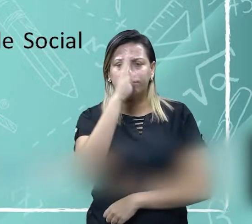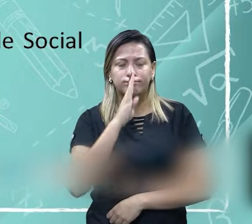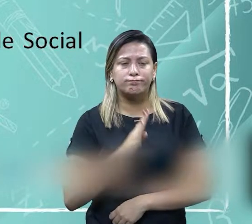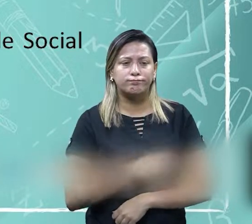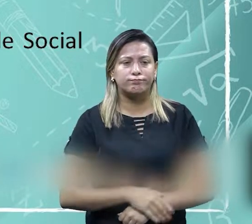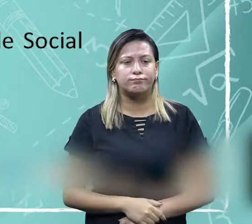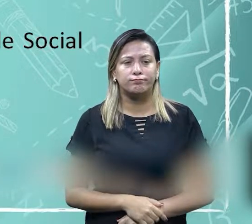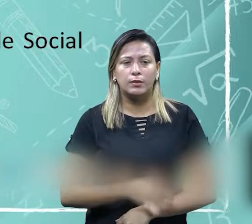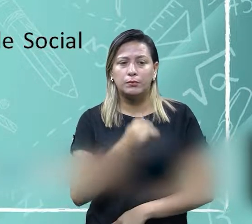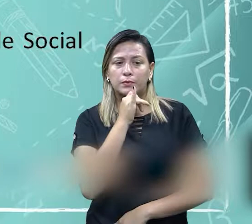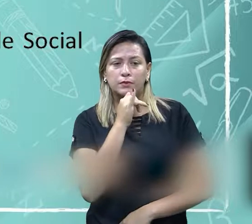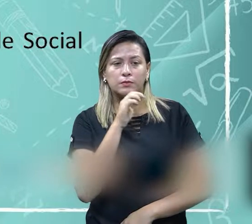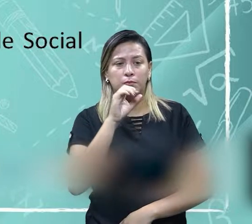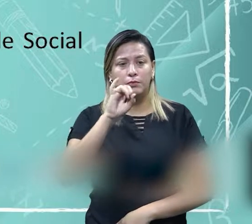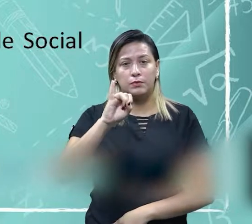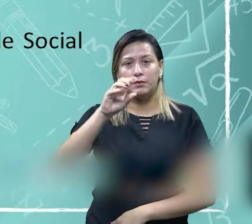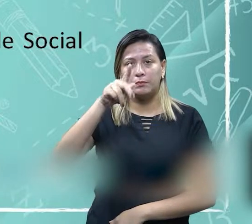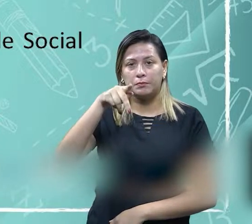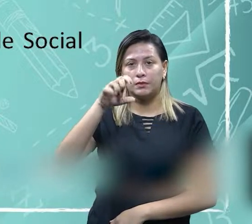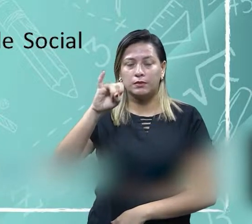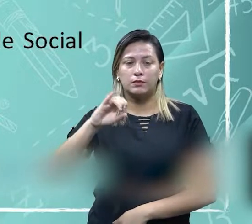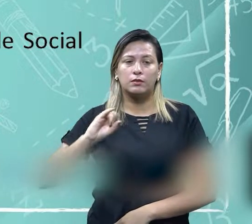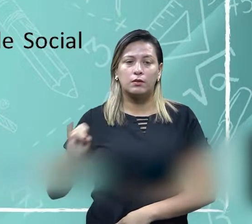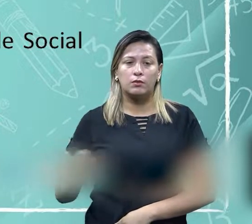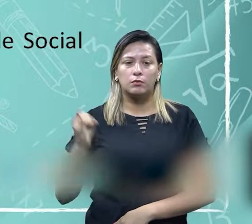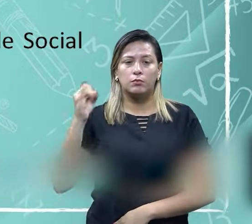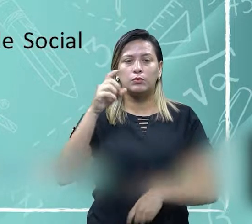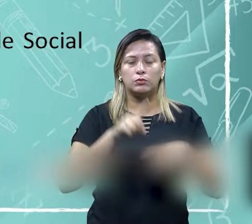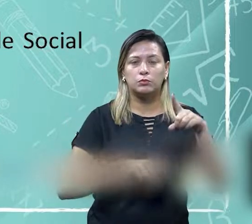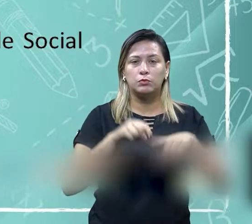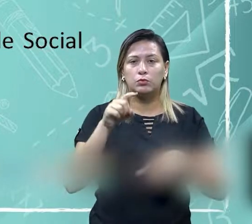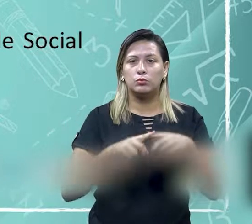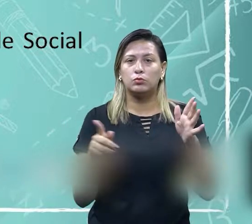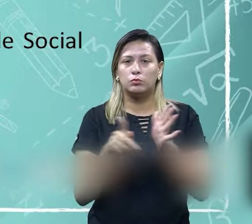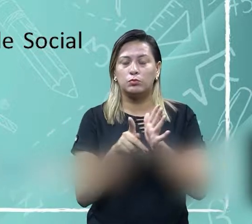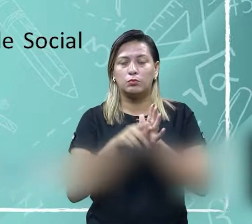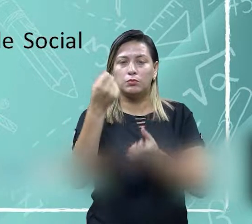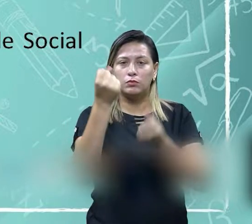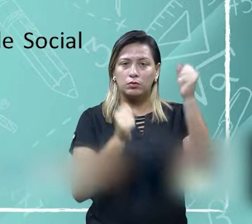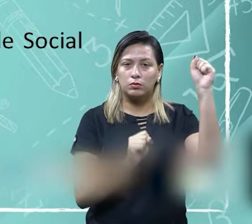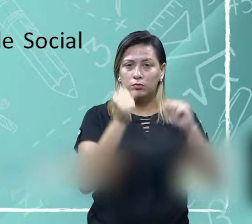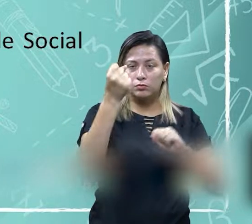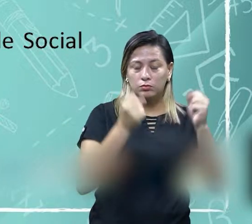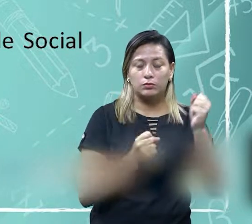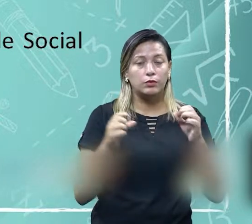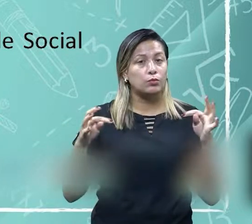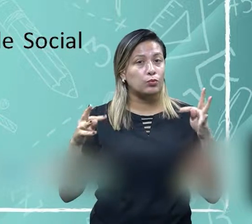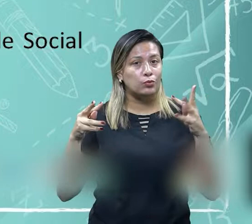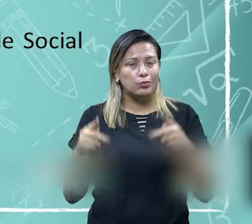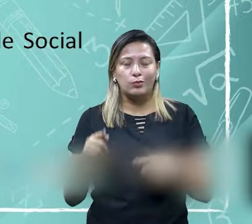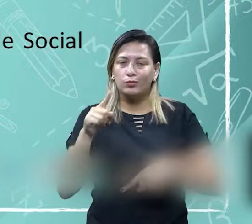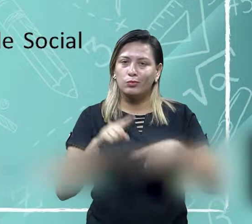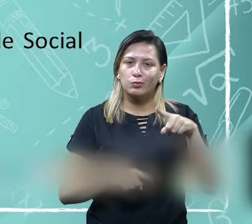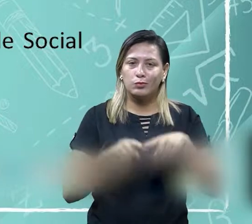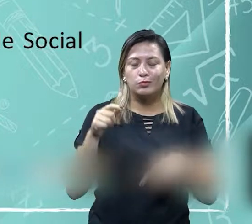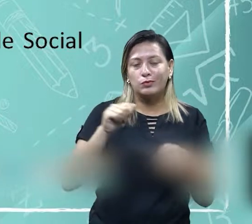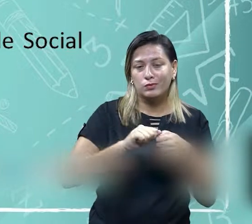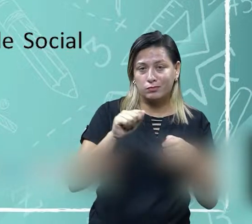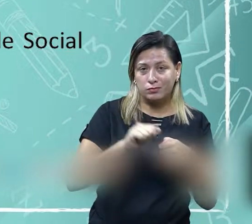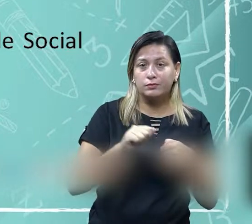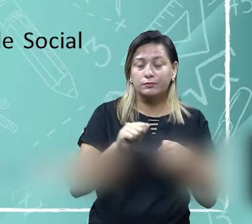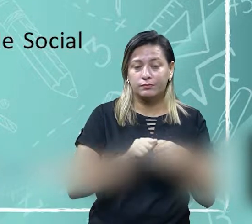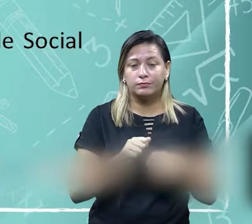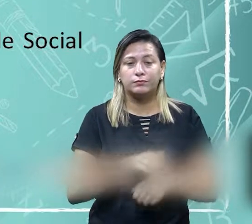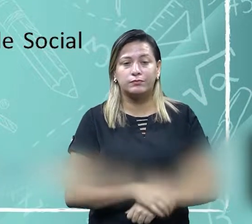exemplo, eu coloquei aqui o IPI, que é o Imposto sobre Produto Industrializado. Então, todo produto que você produz